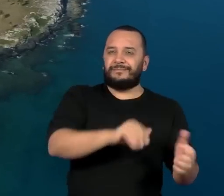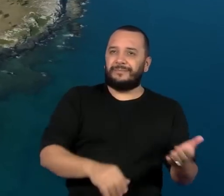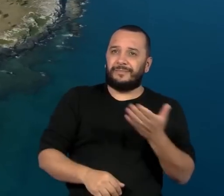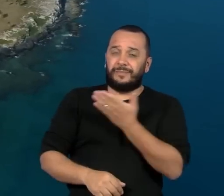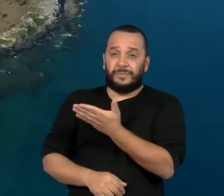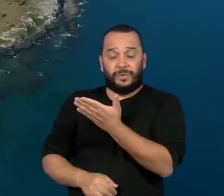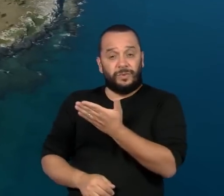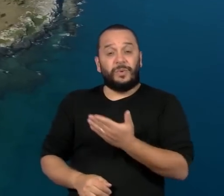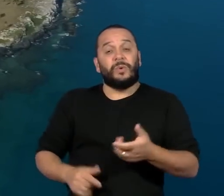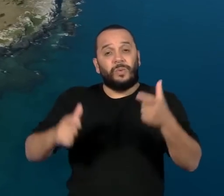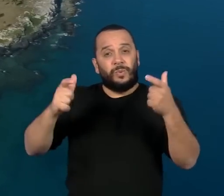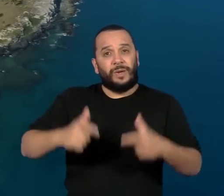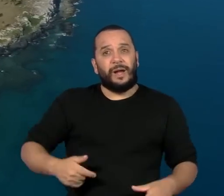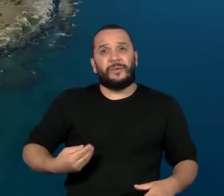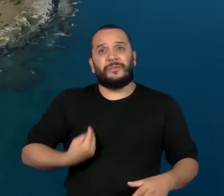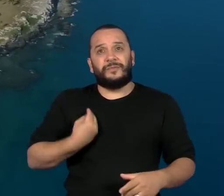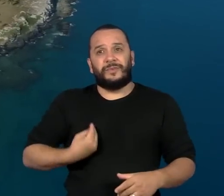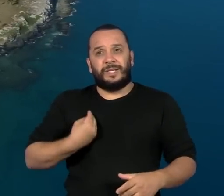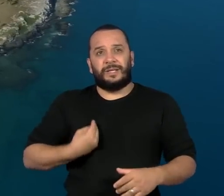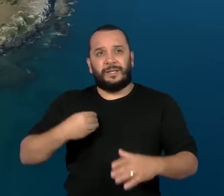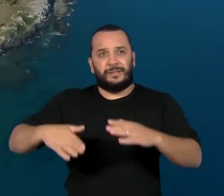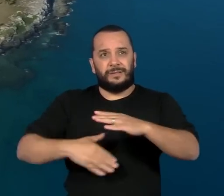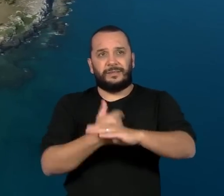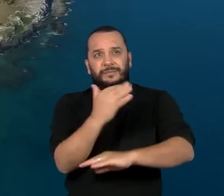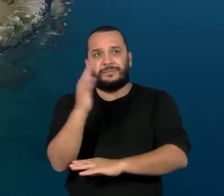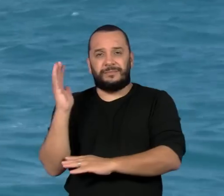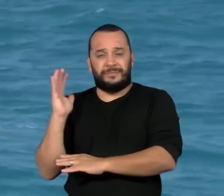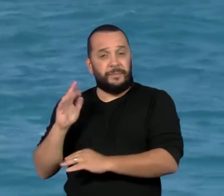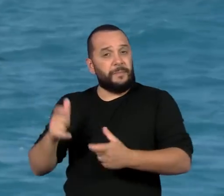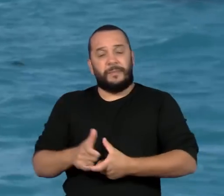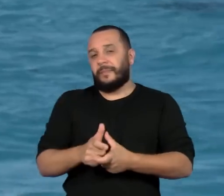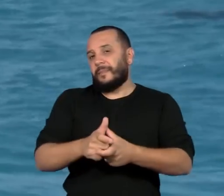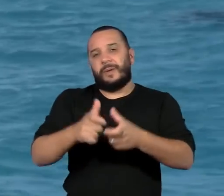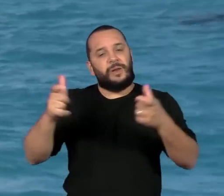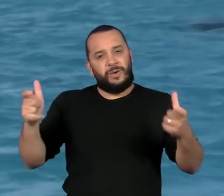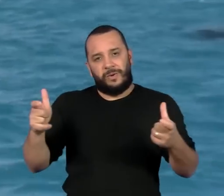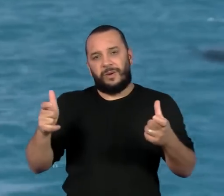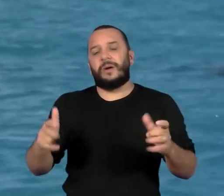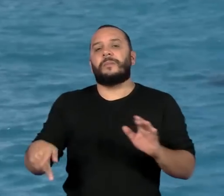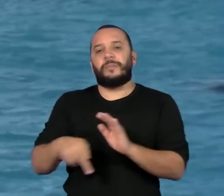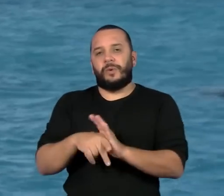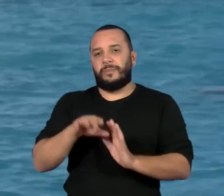maior biodiversidade marinha de todo o Atlântico Sul.